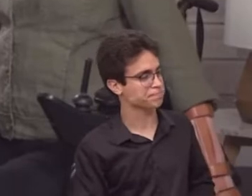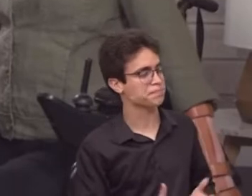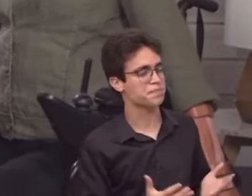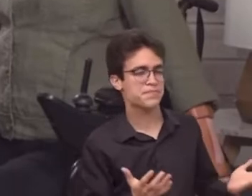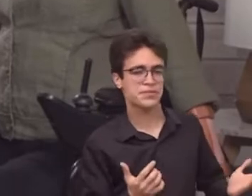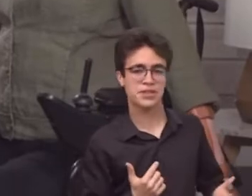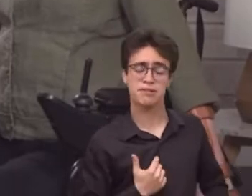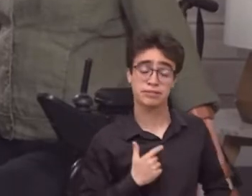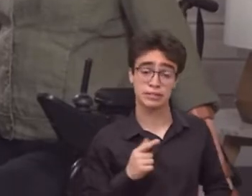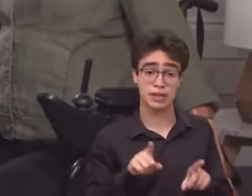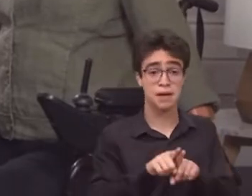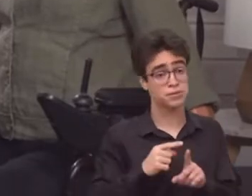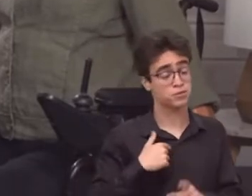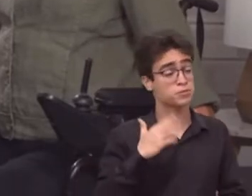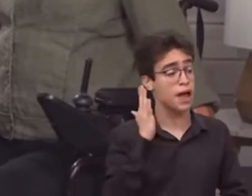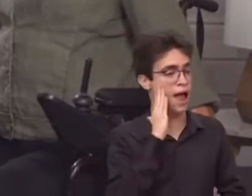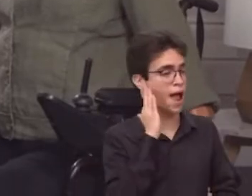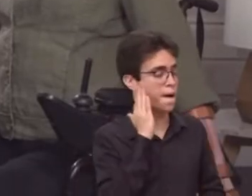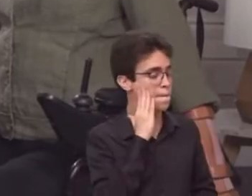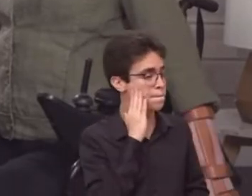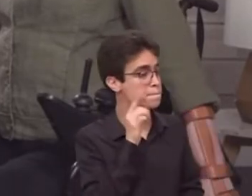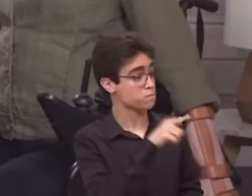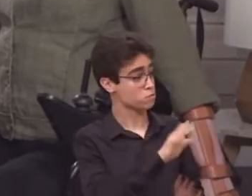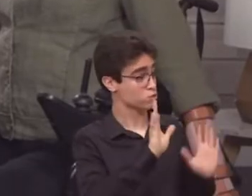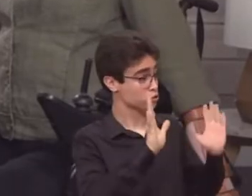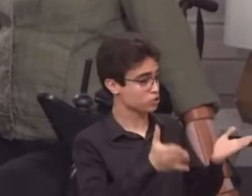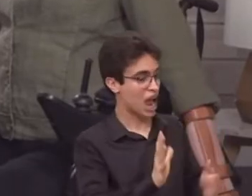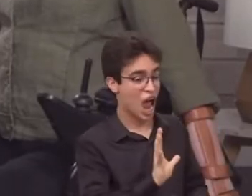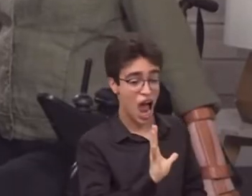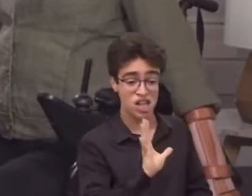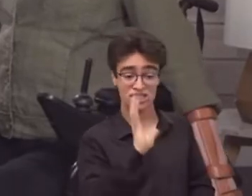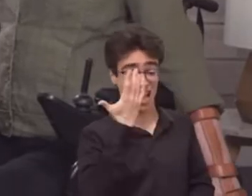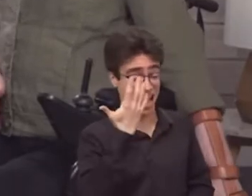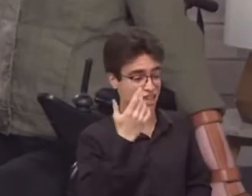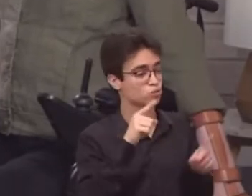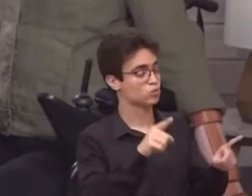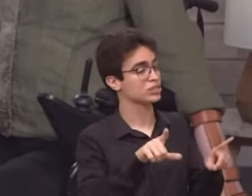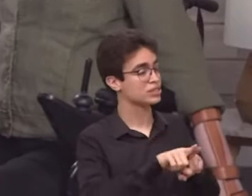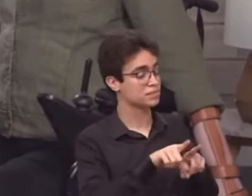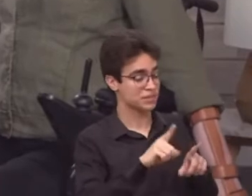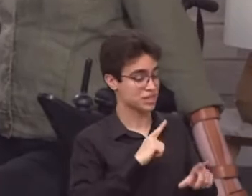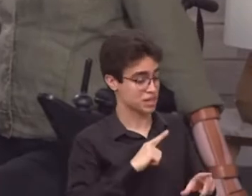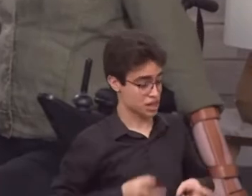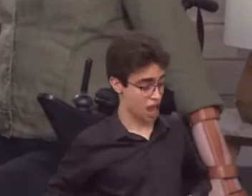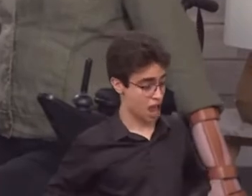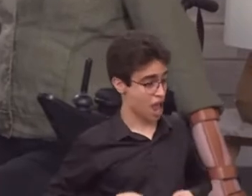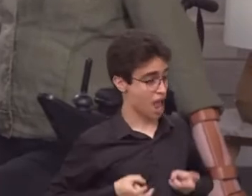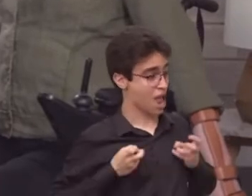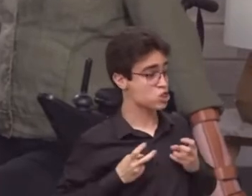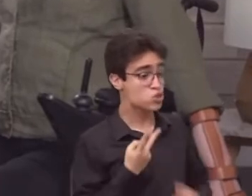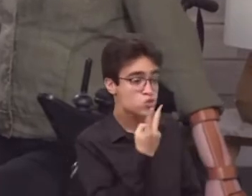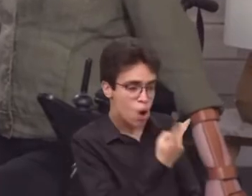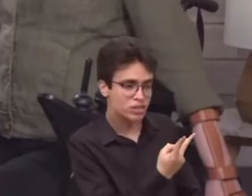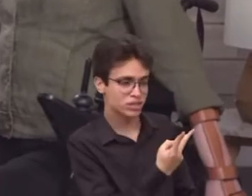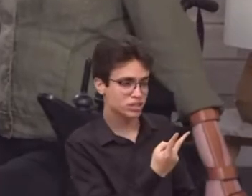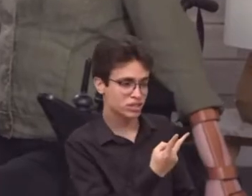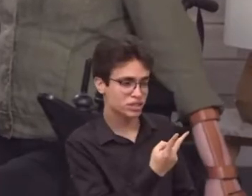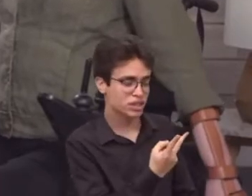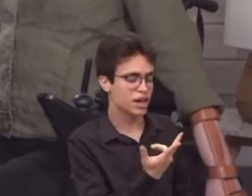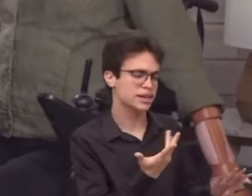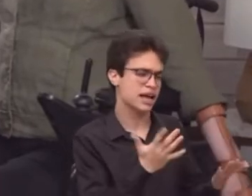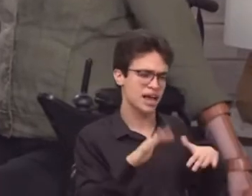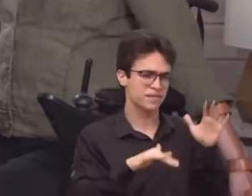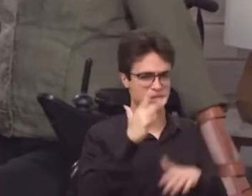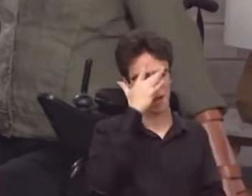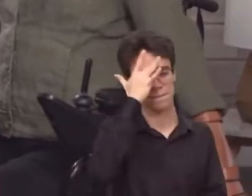e eu soube também que você depois do acidente passou por dois cânceres né E alguém